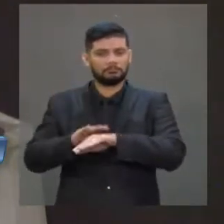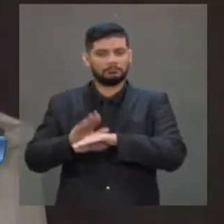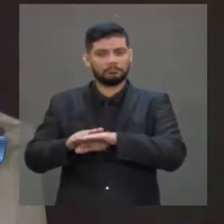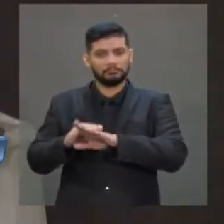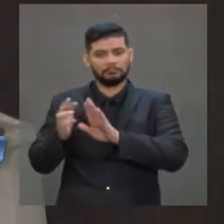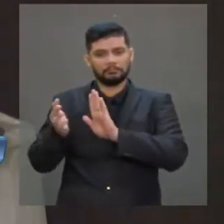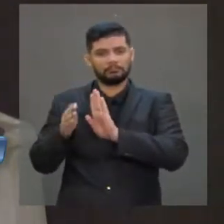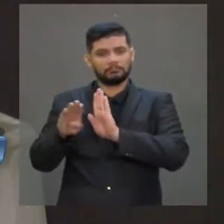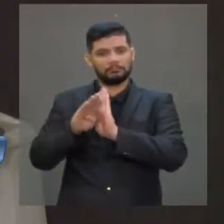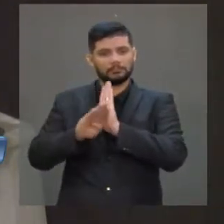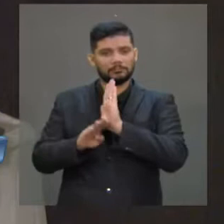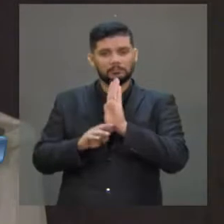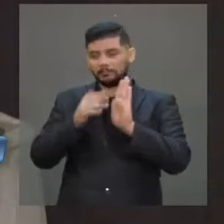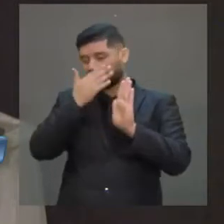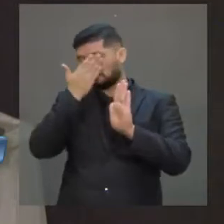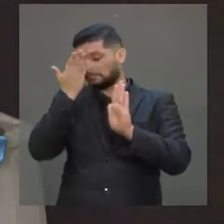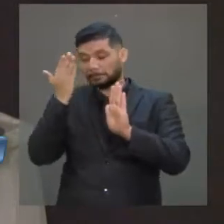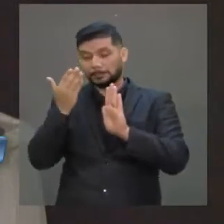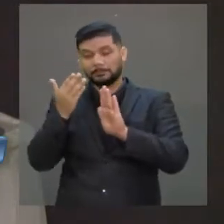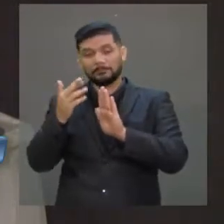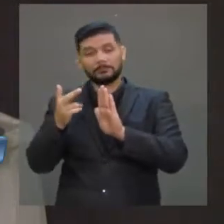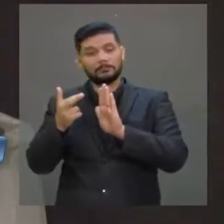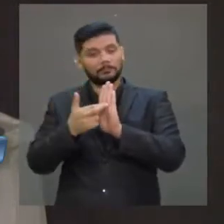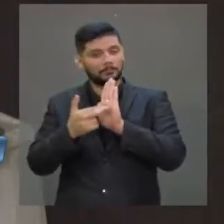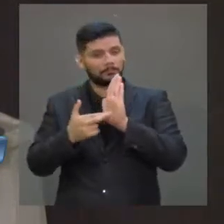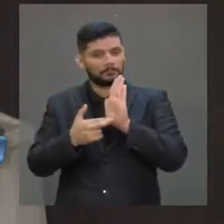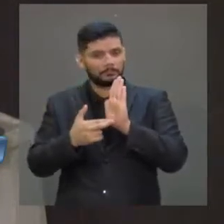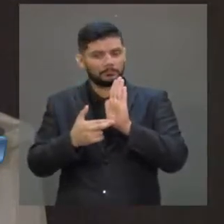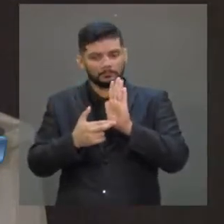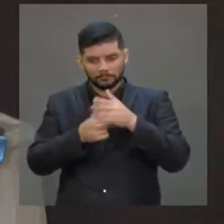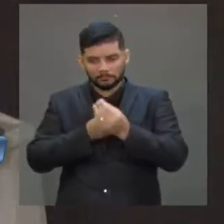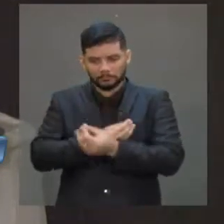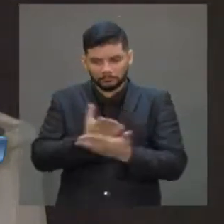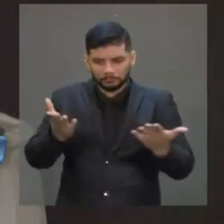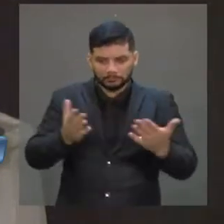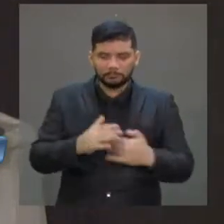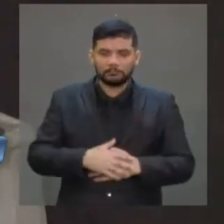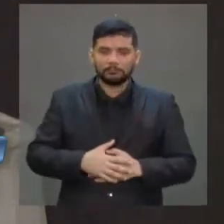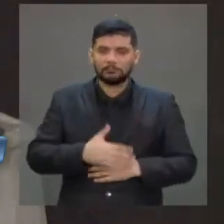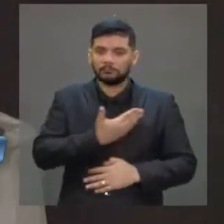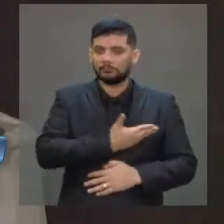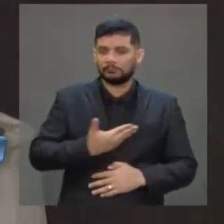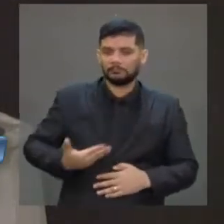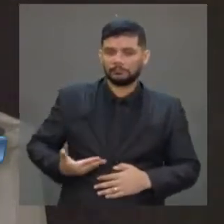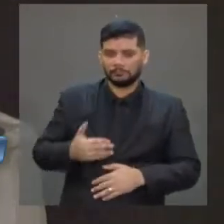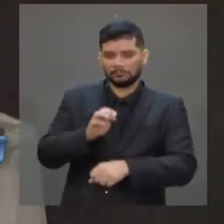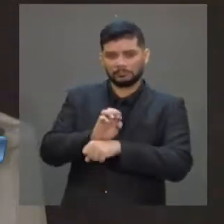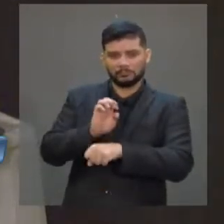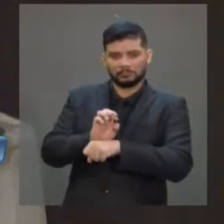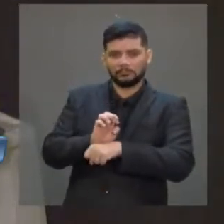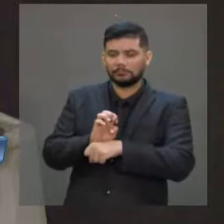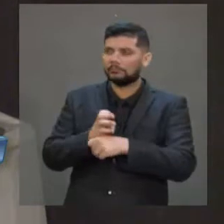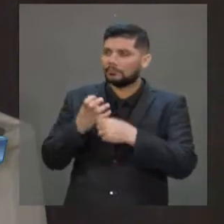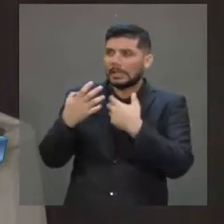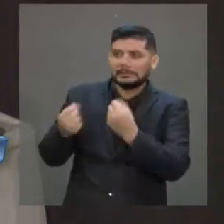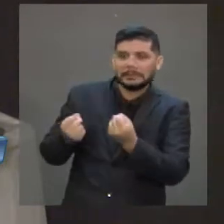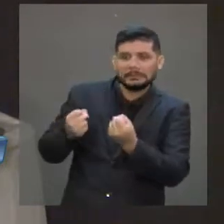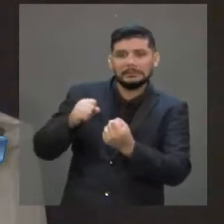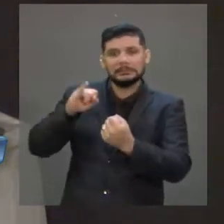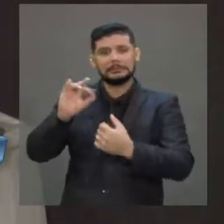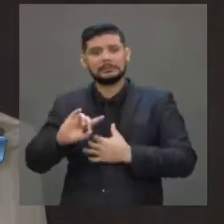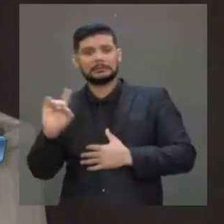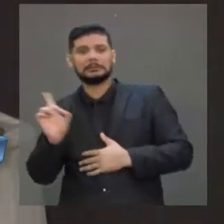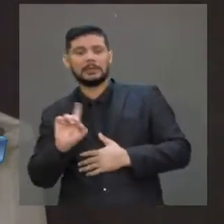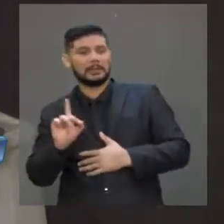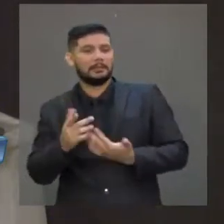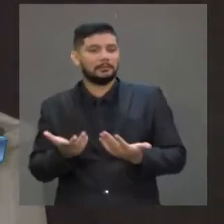regionais, cabe ao Estado dizer se ele permite ou não que determinados produtos que são autorizados, se eles podem